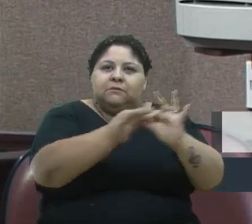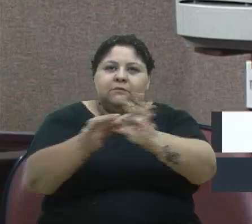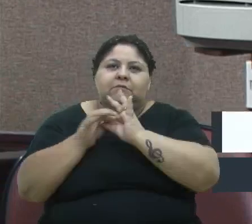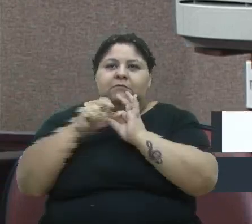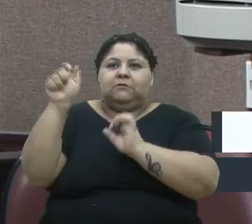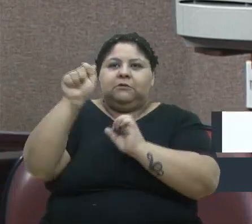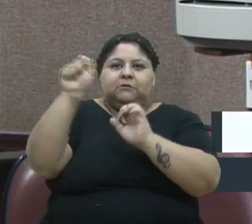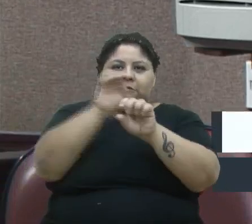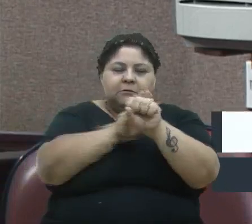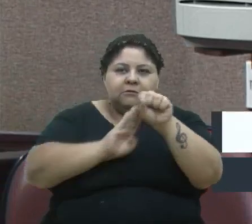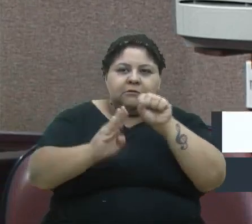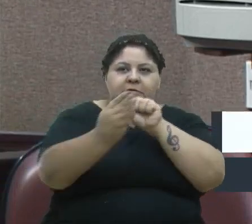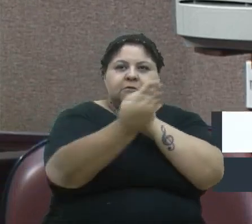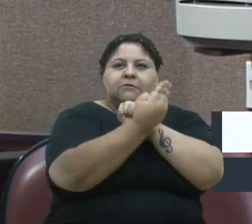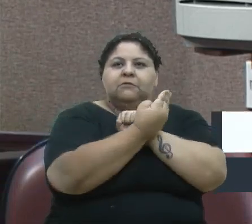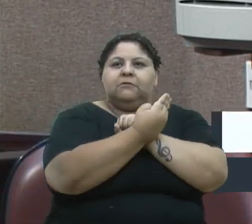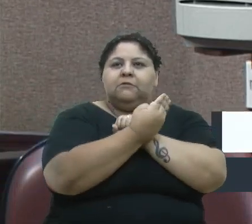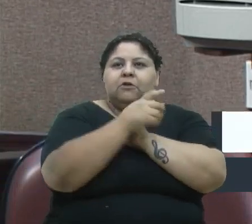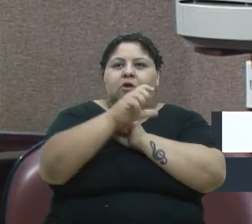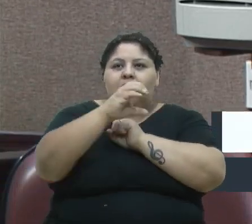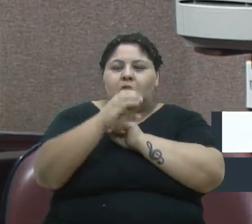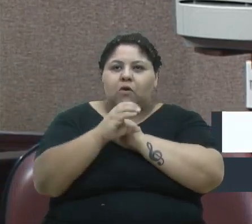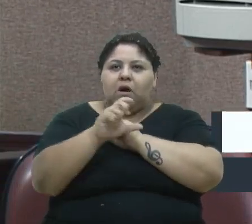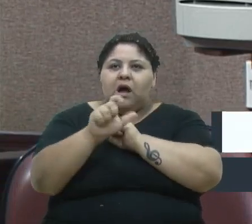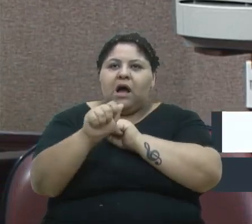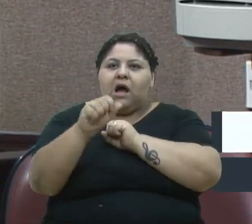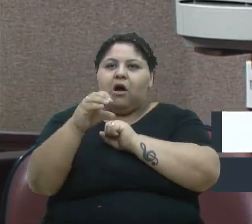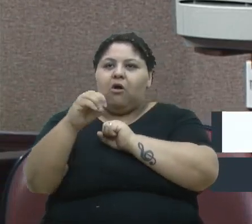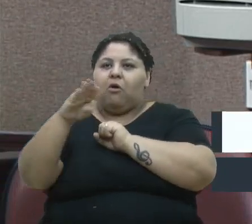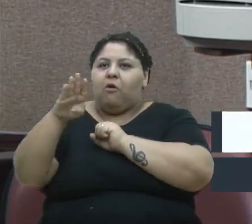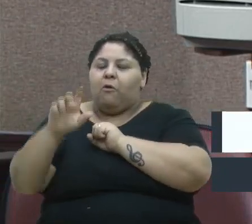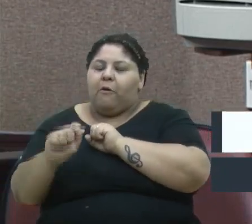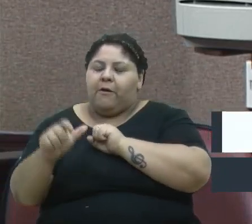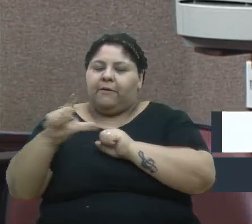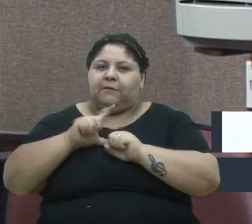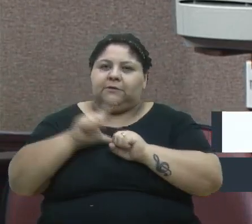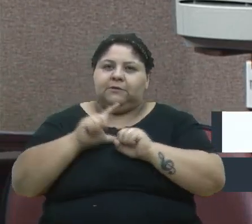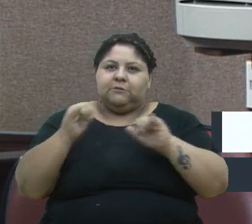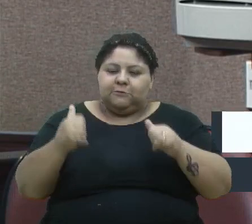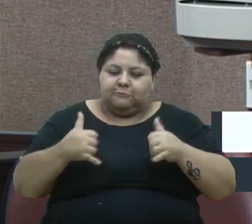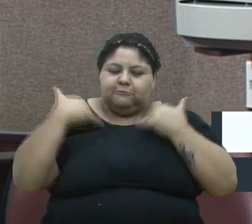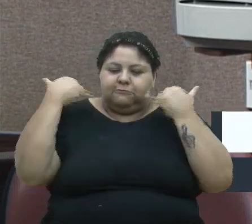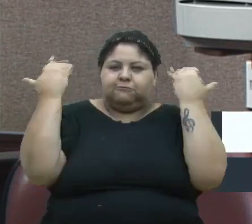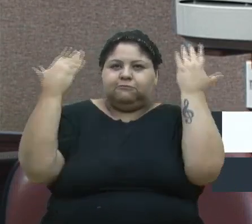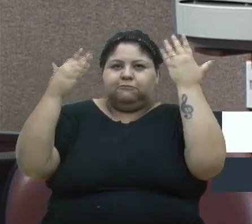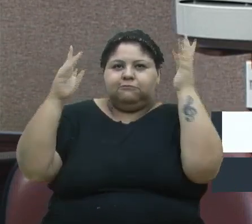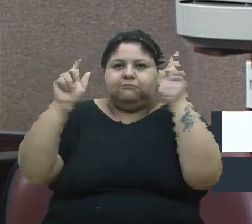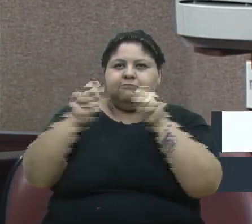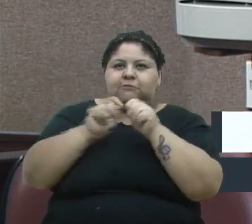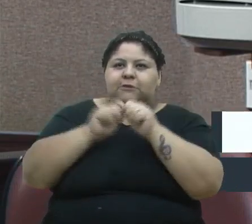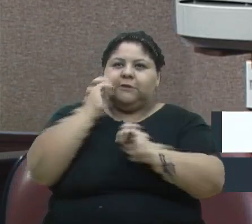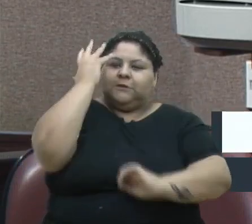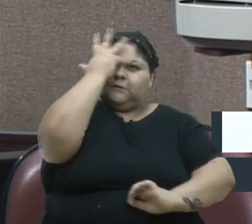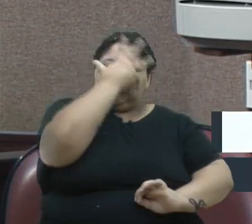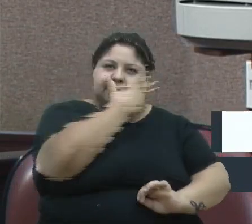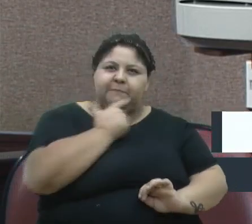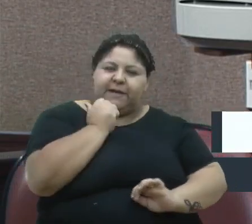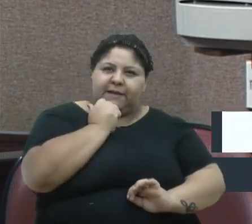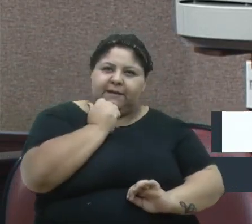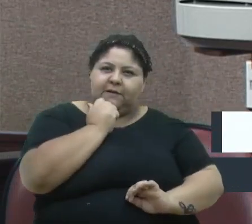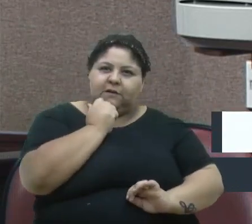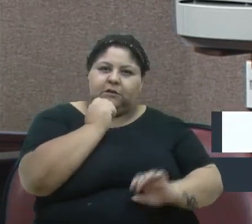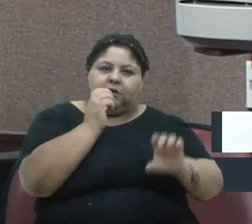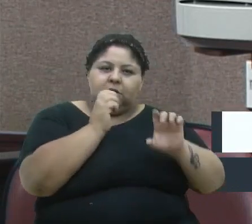de Bairros, a UAB. Temos a honra de parabenizar a UAB pela realização do Mais Bela Comunitária